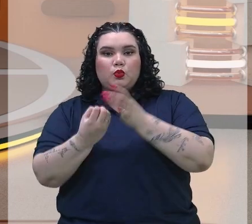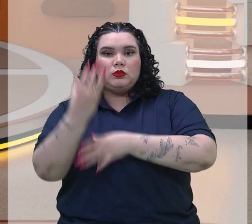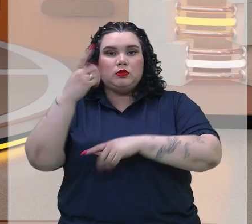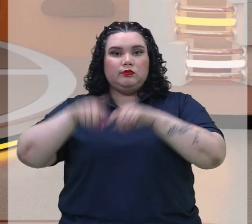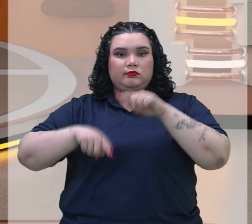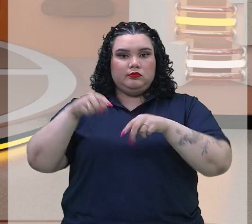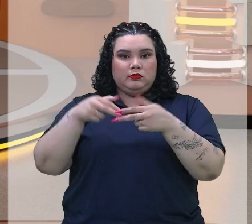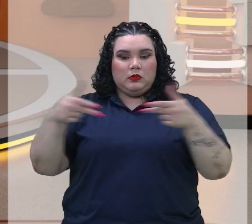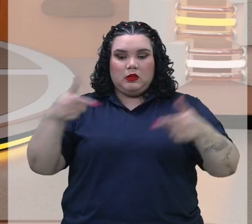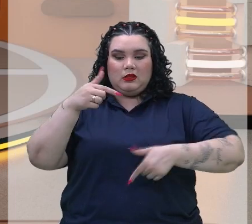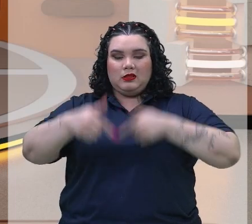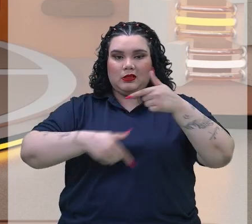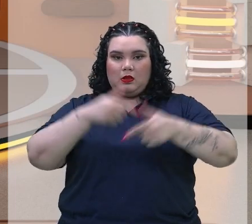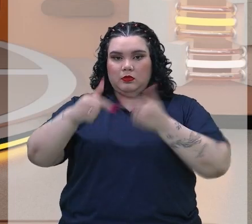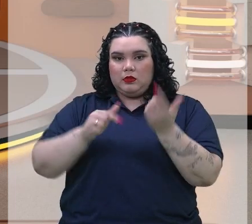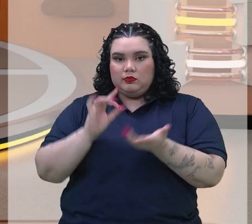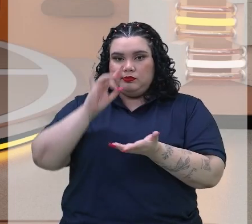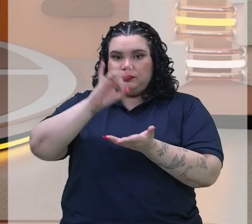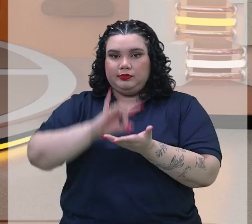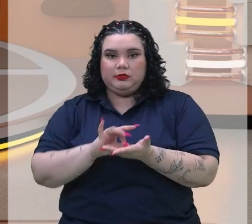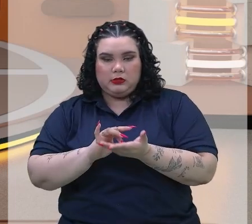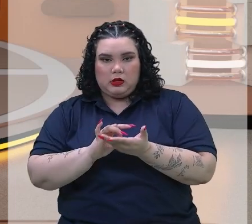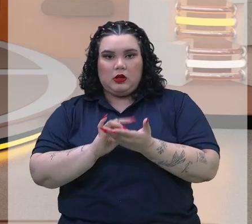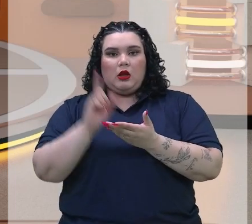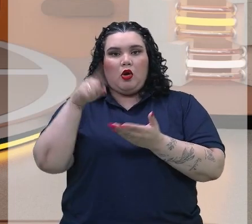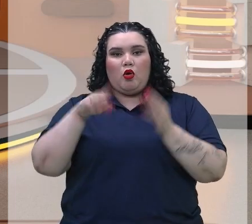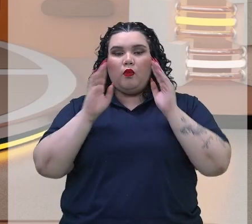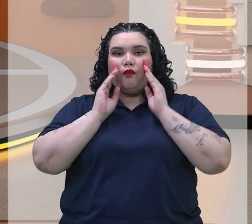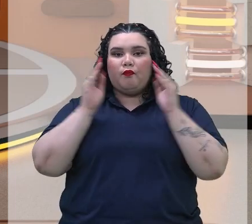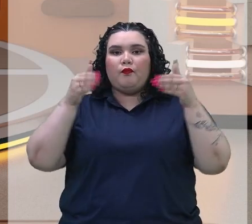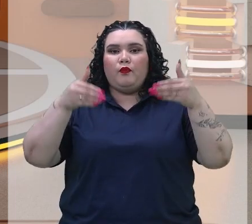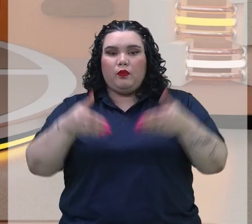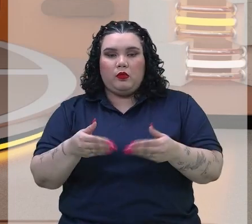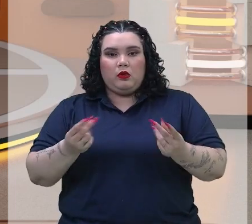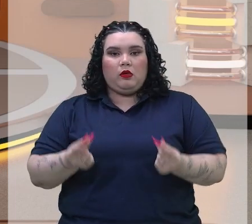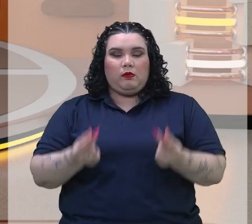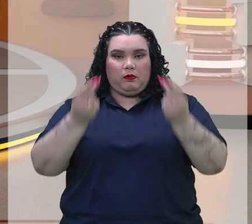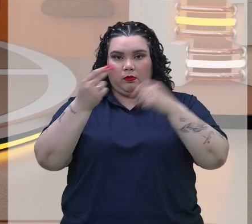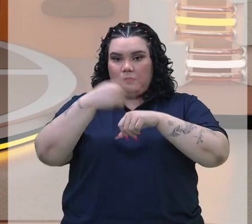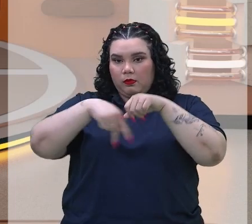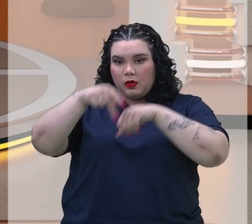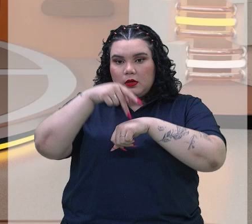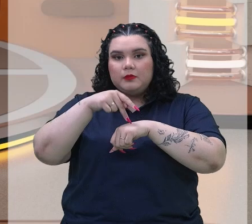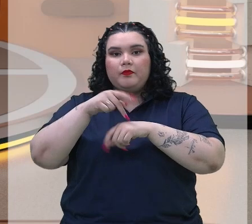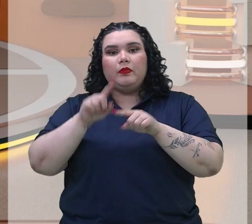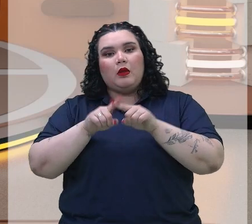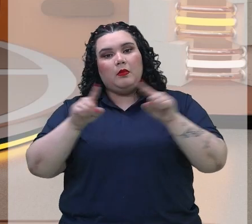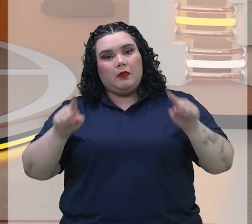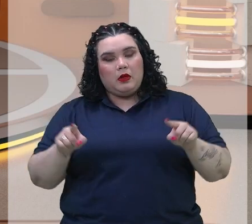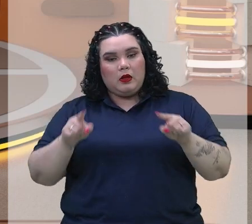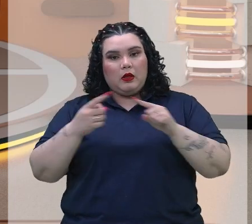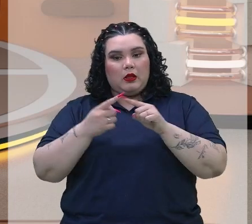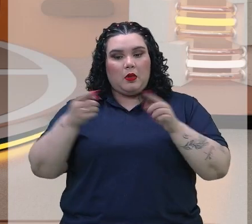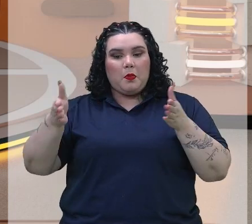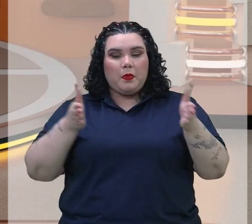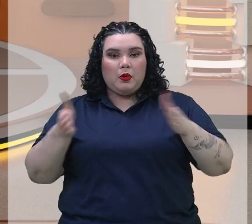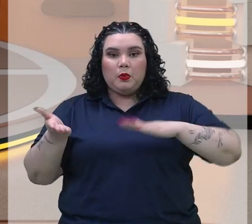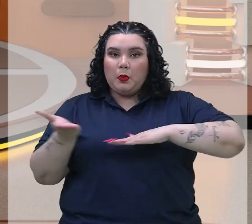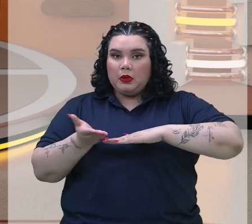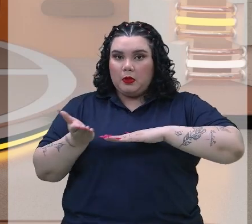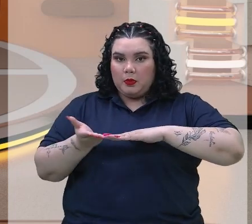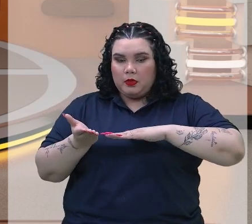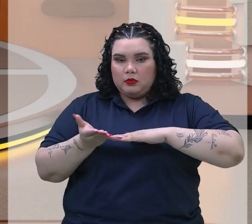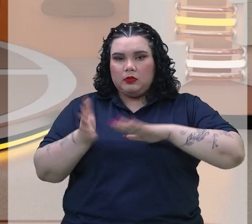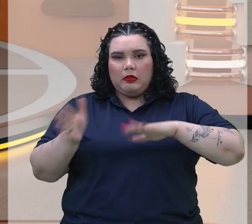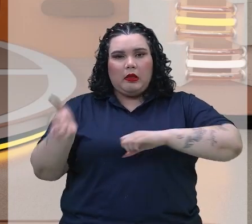o trabalho, de fato, que vai ser a unidade de medida da riqueza de um país. Mas isso na era contemporânea, tá, gente? Na